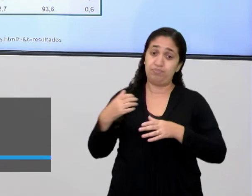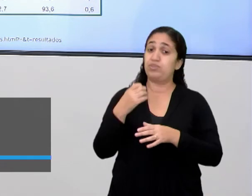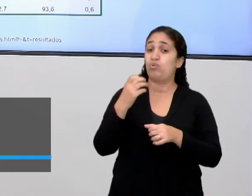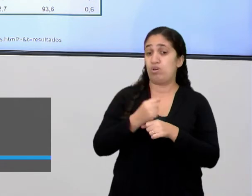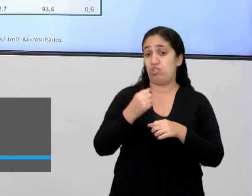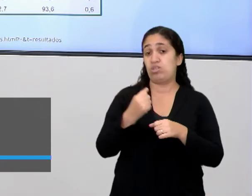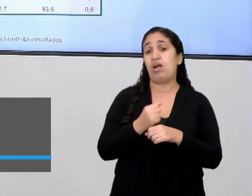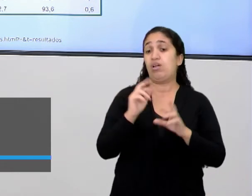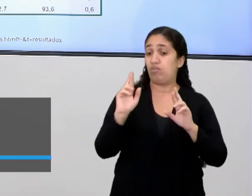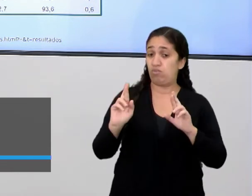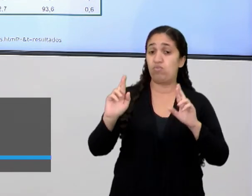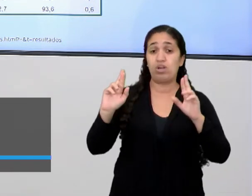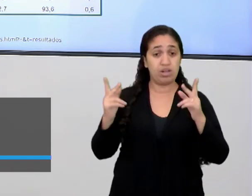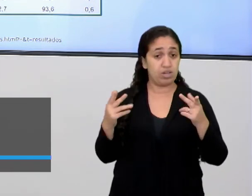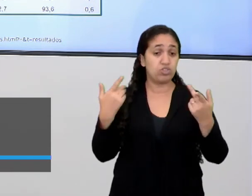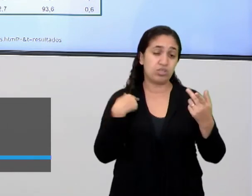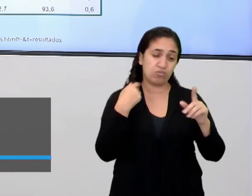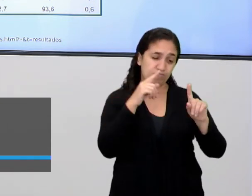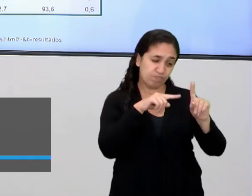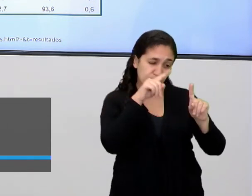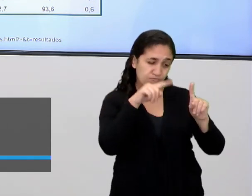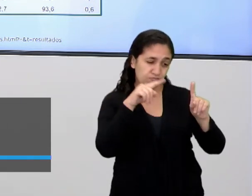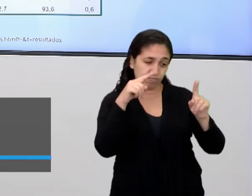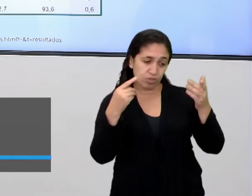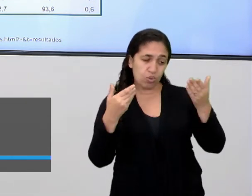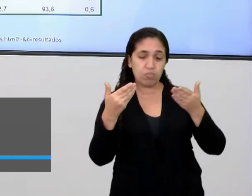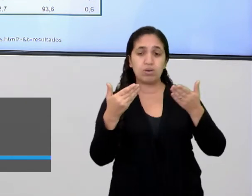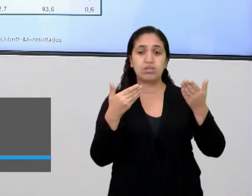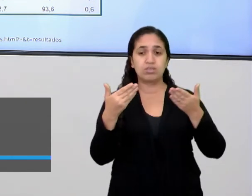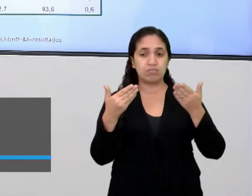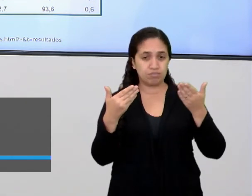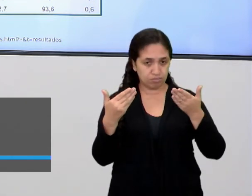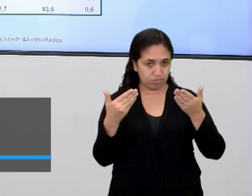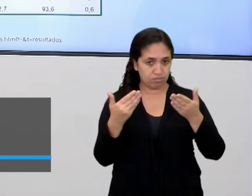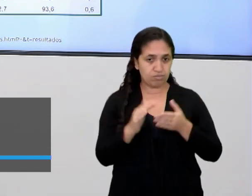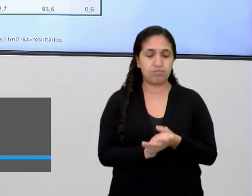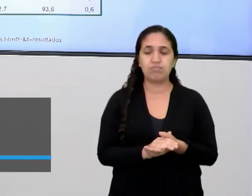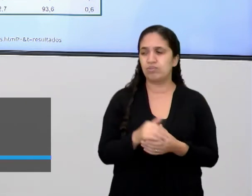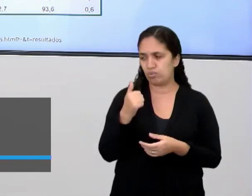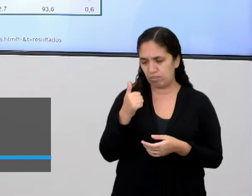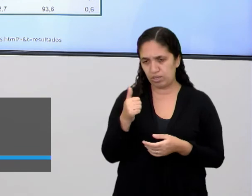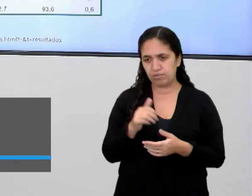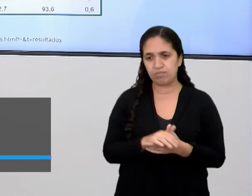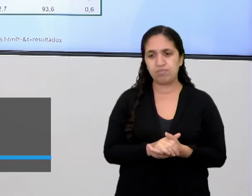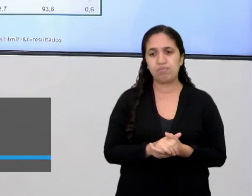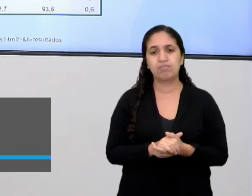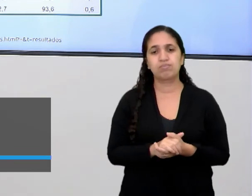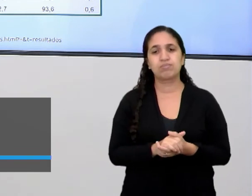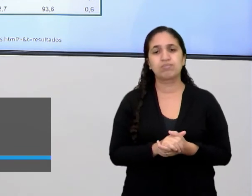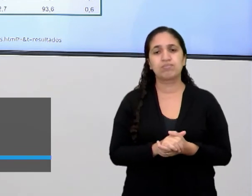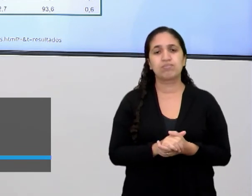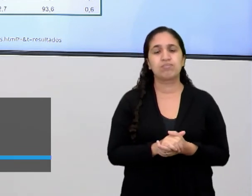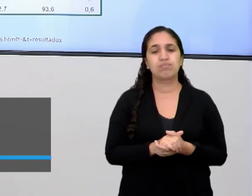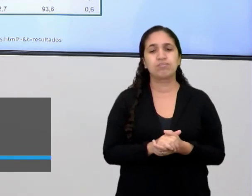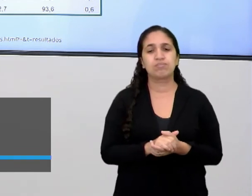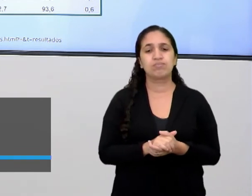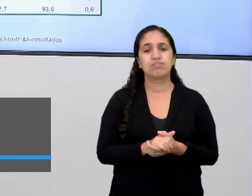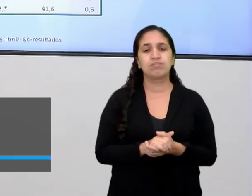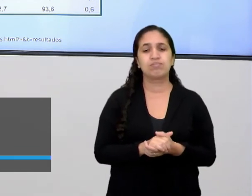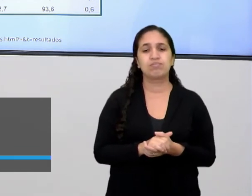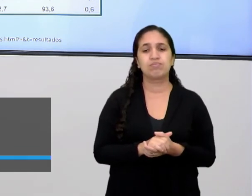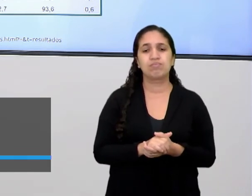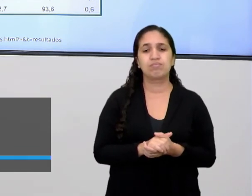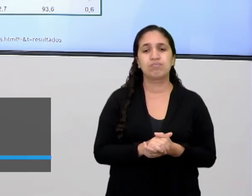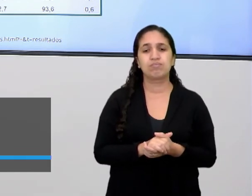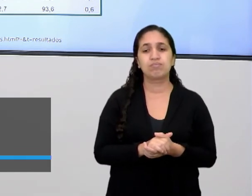estatisticamente, a gente consegue fazer essa comparação aí também, tudo bem? Então, é essa a ideia. E aí a gente tem aí,